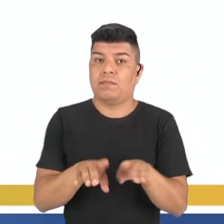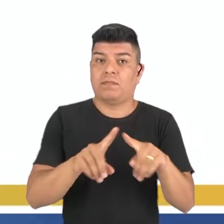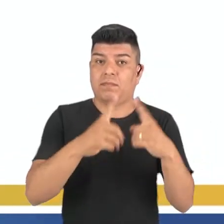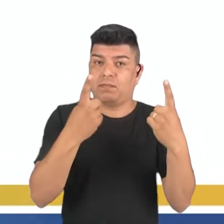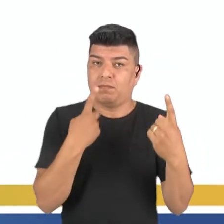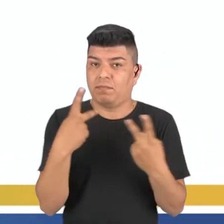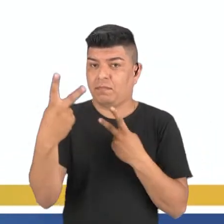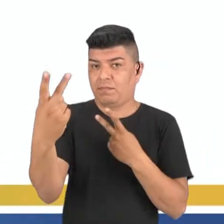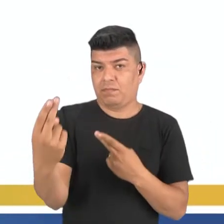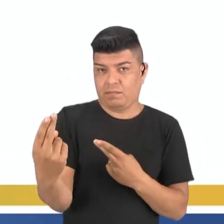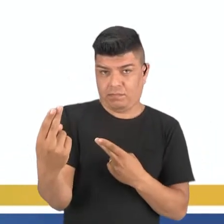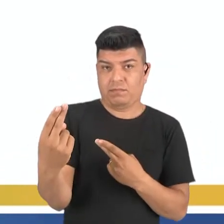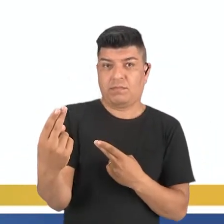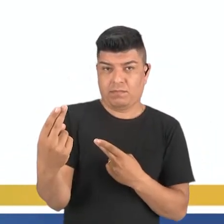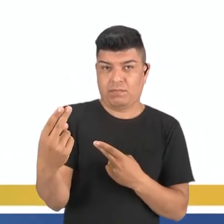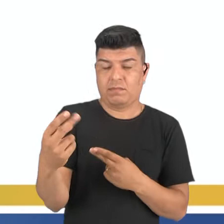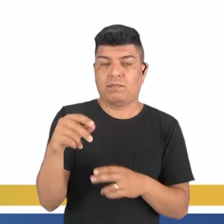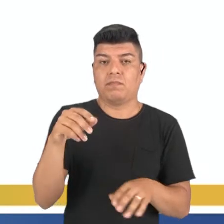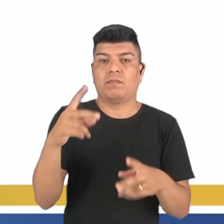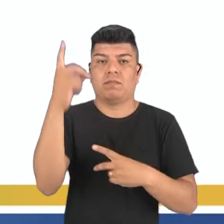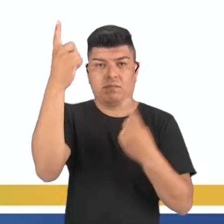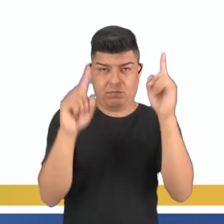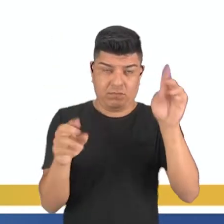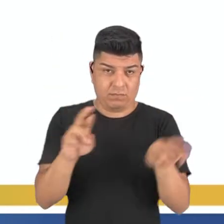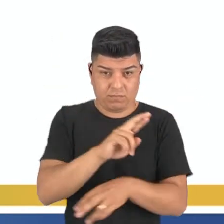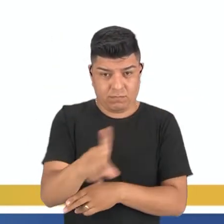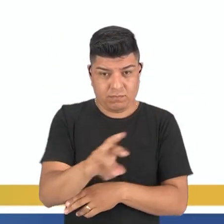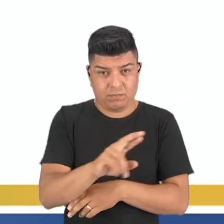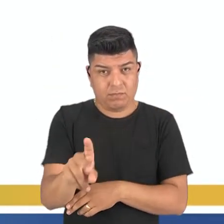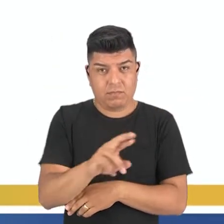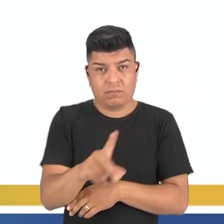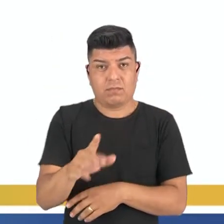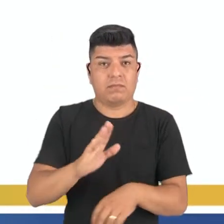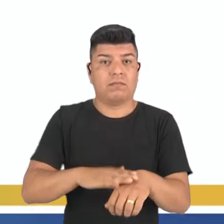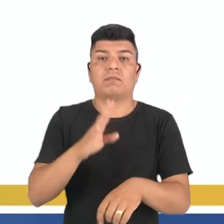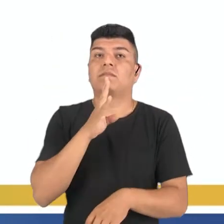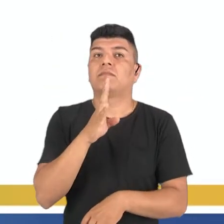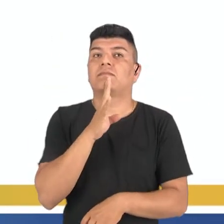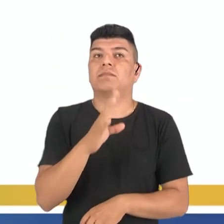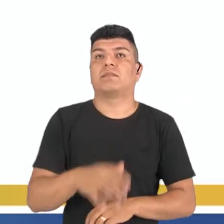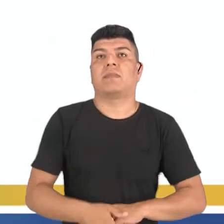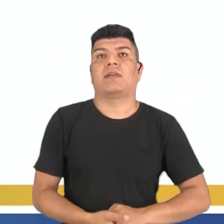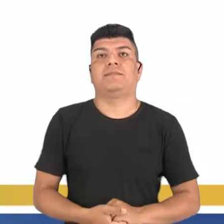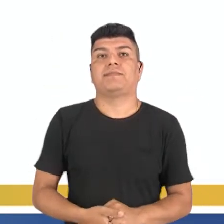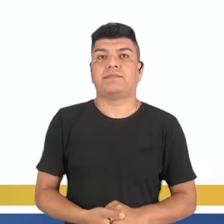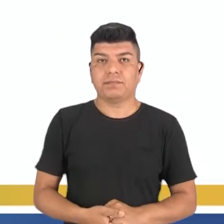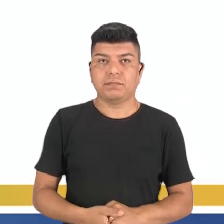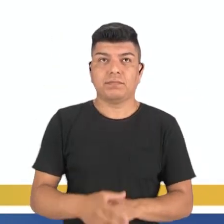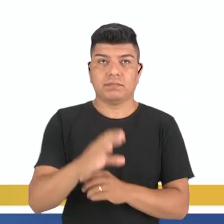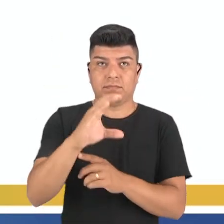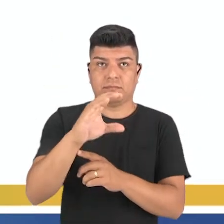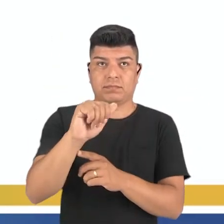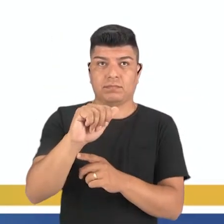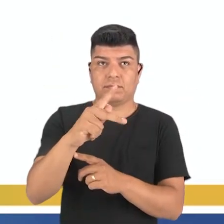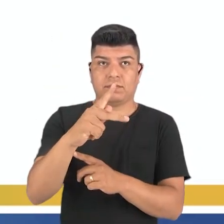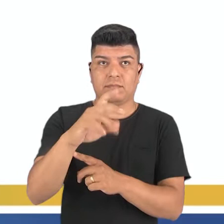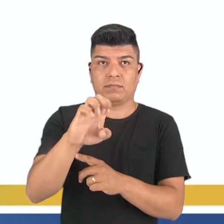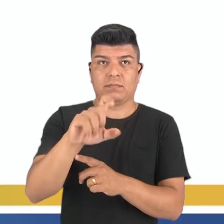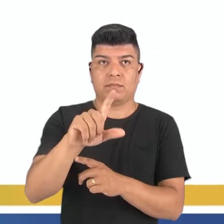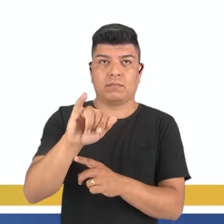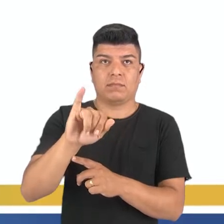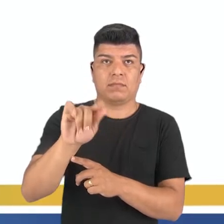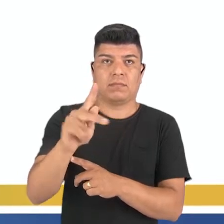nada semelhante com as marchinhas de carnaval. As mais conhecidas são Capelinha de Melão,